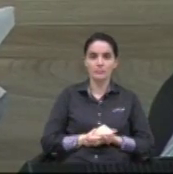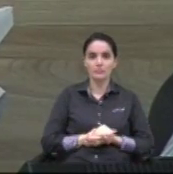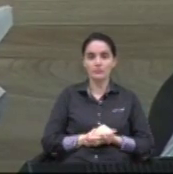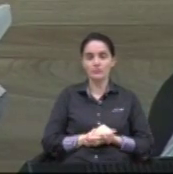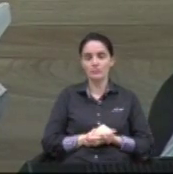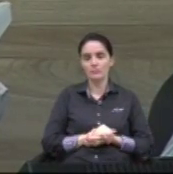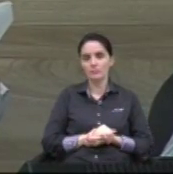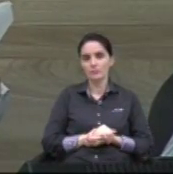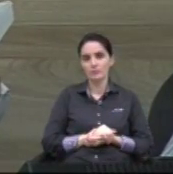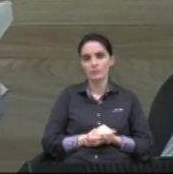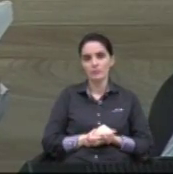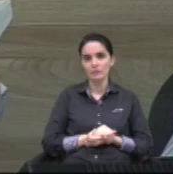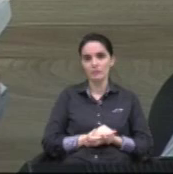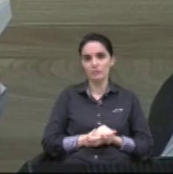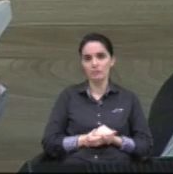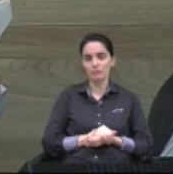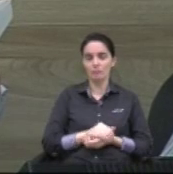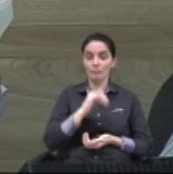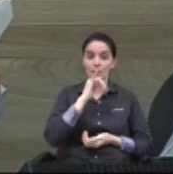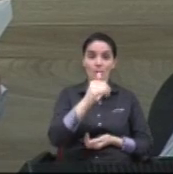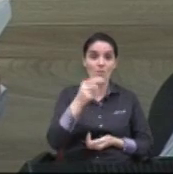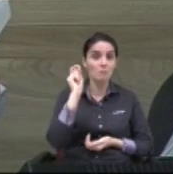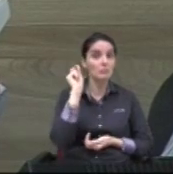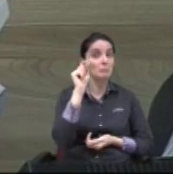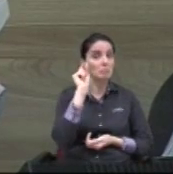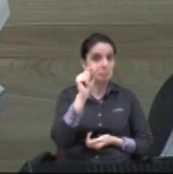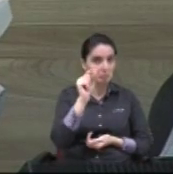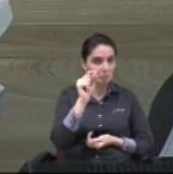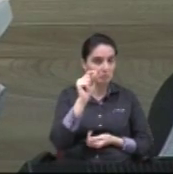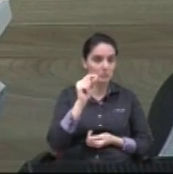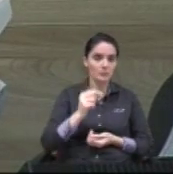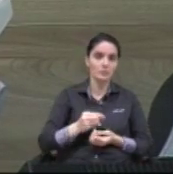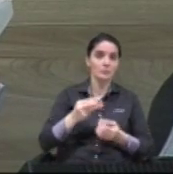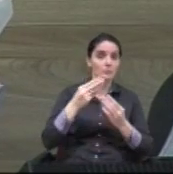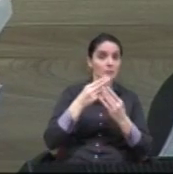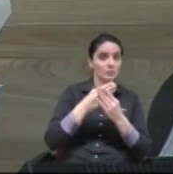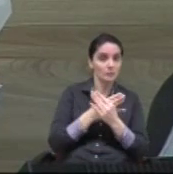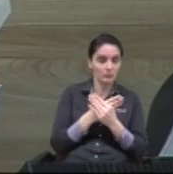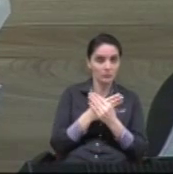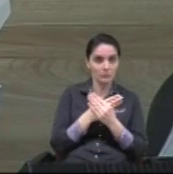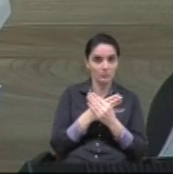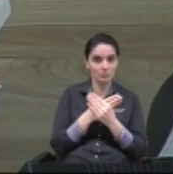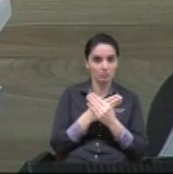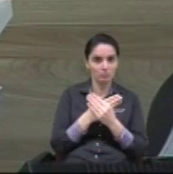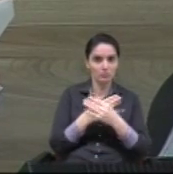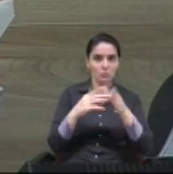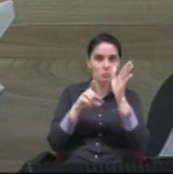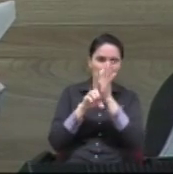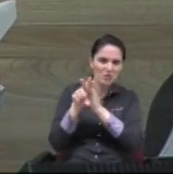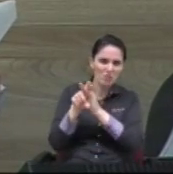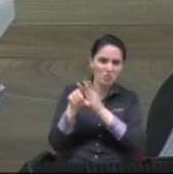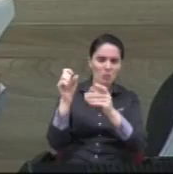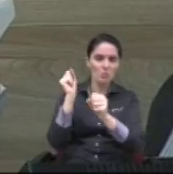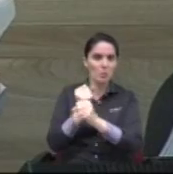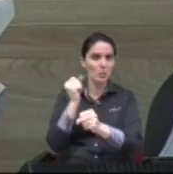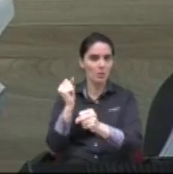Informamos que a demanda da Câmara Municipal faz referência a uma obra de convênio do